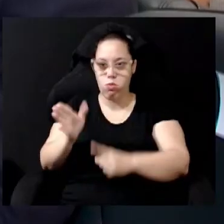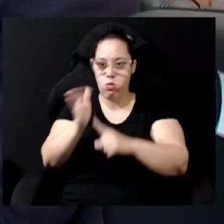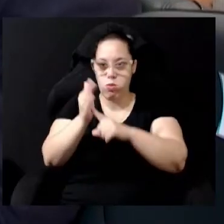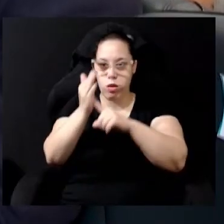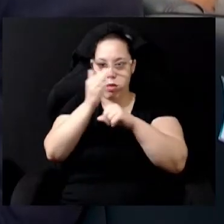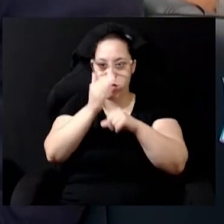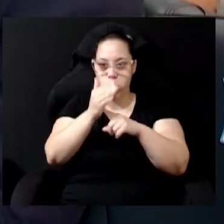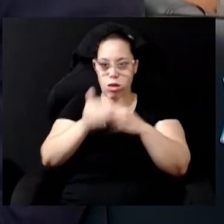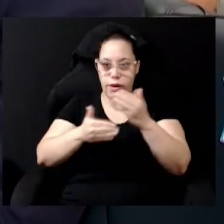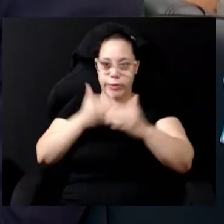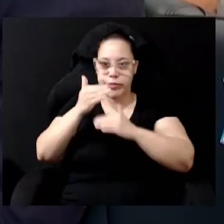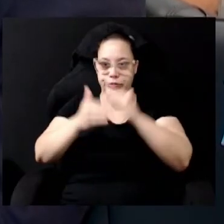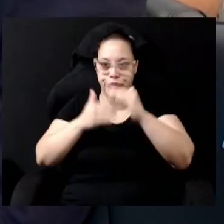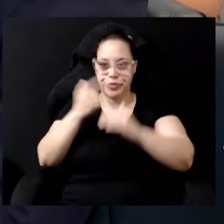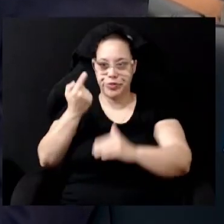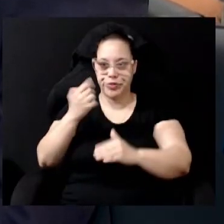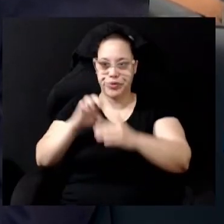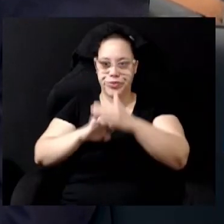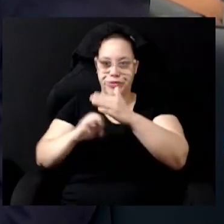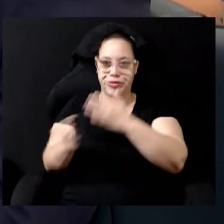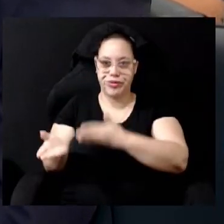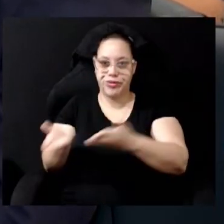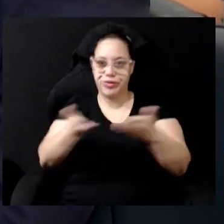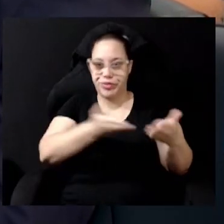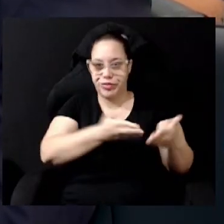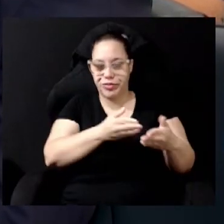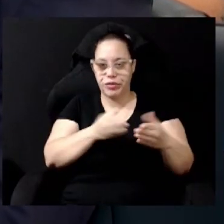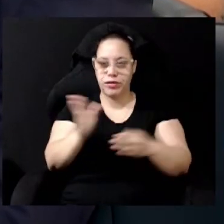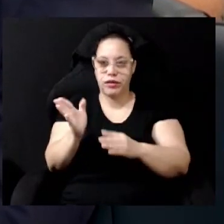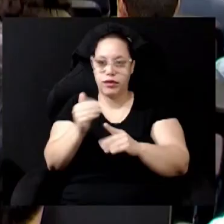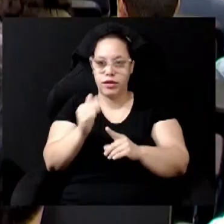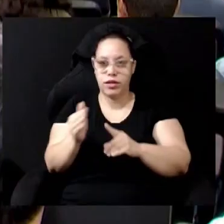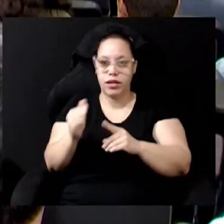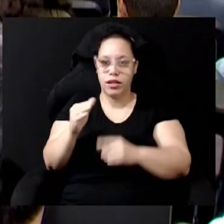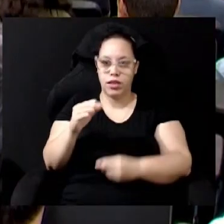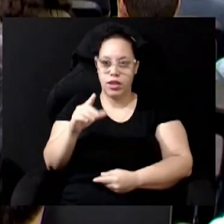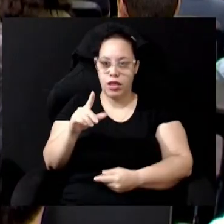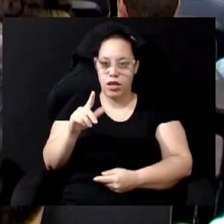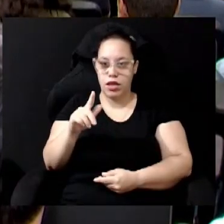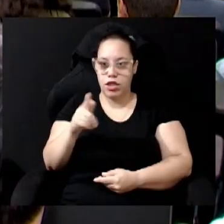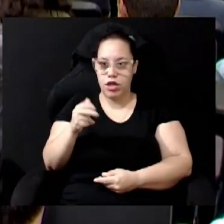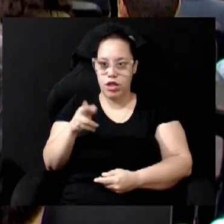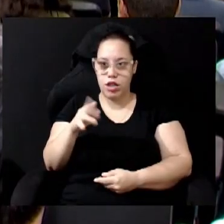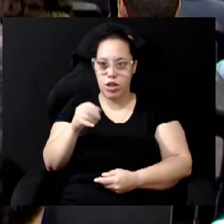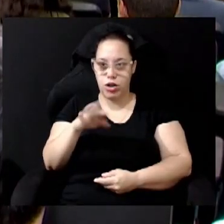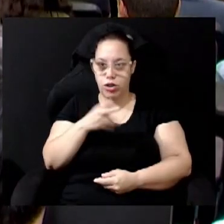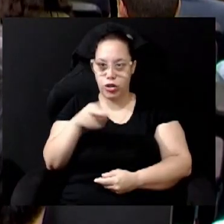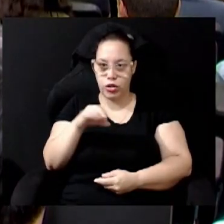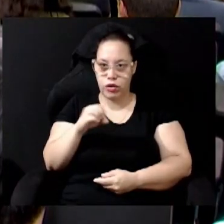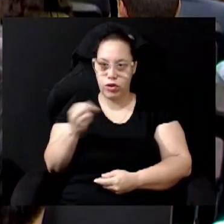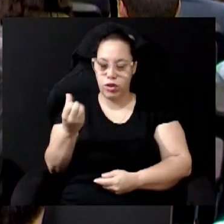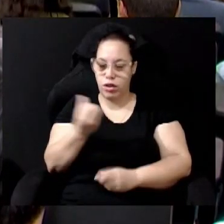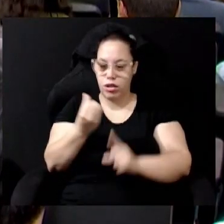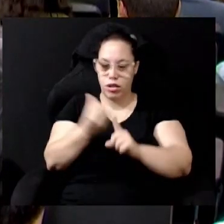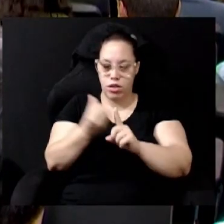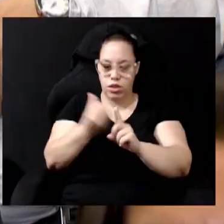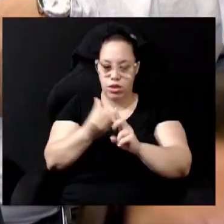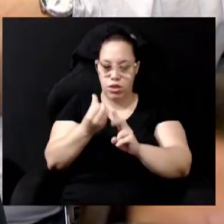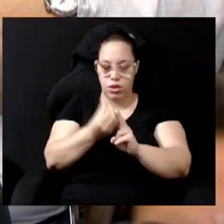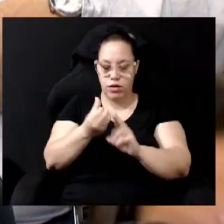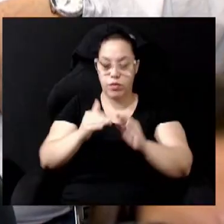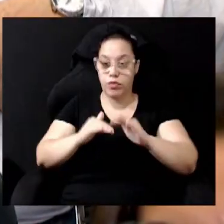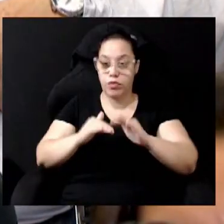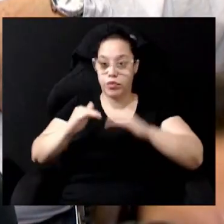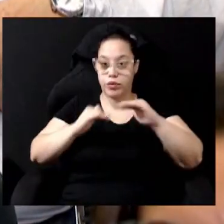Outra empresa que traz a inovação para o mercado é a Generation Brasil, que há 6 meses trabalha para promover mobilidade